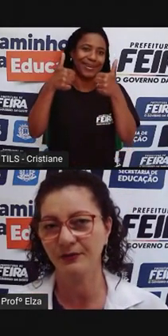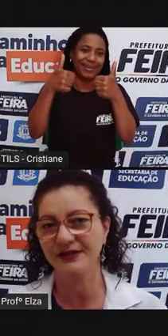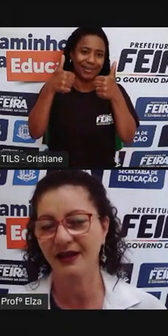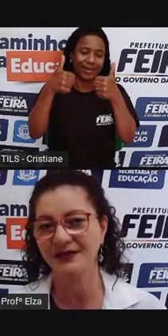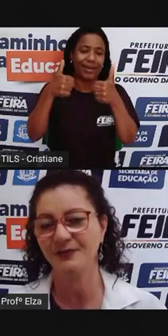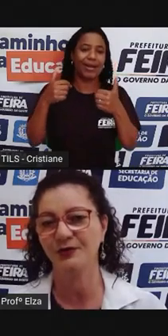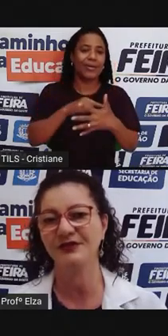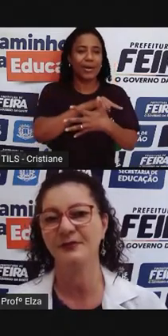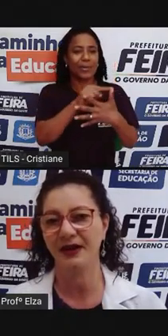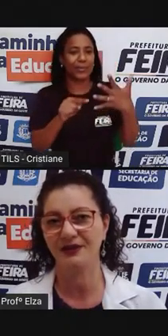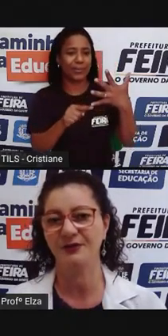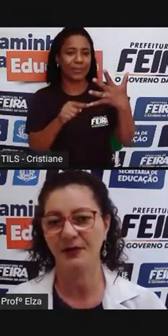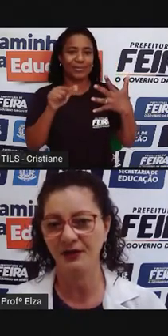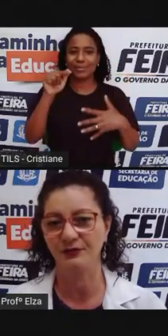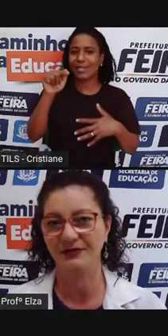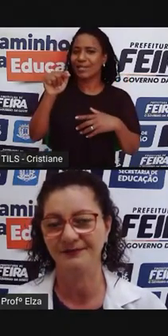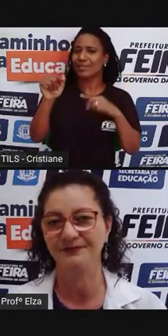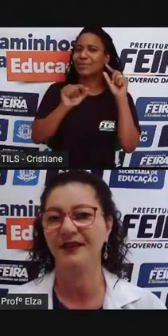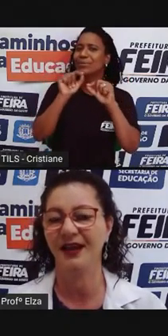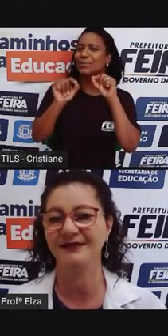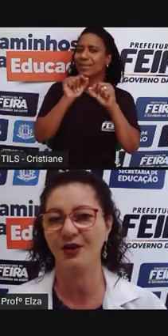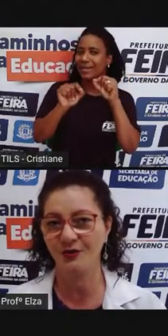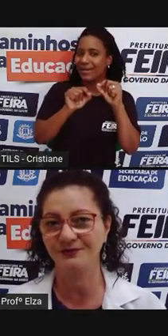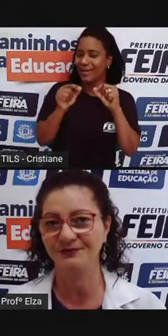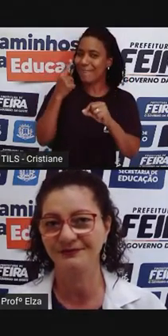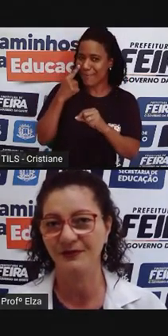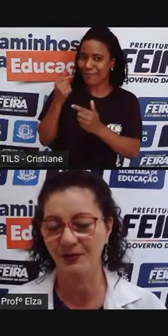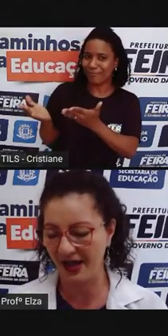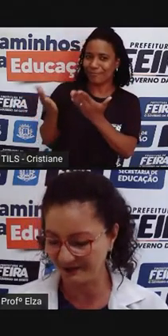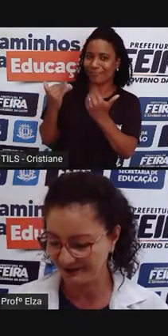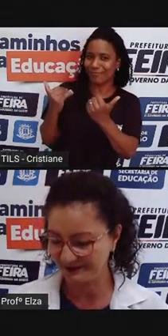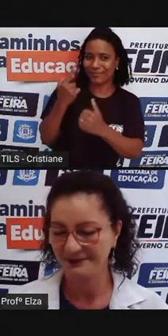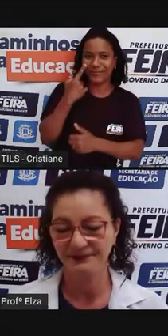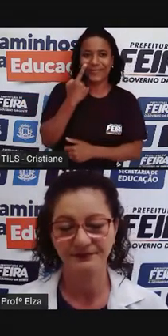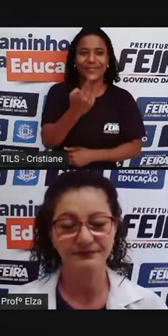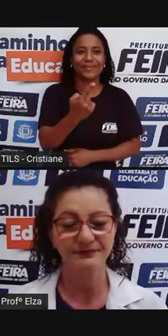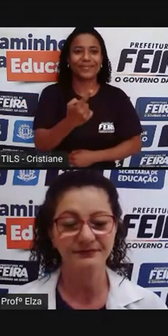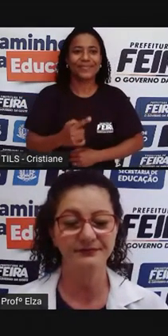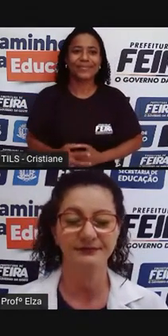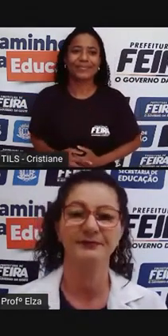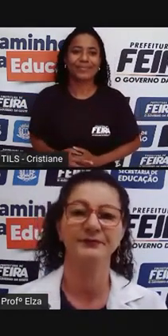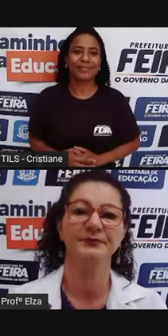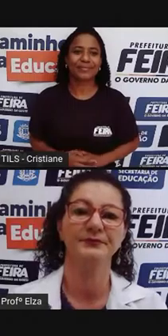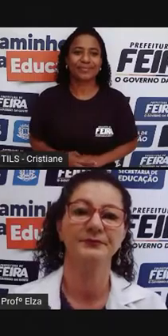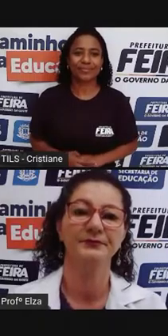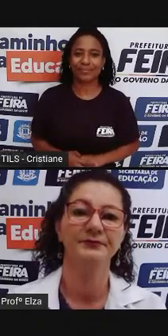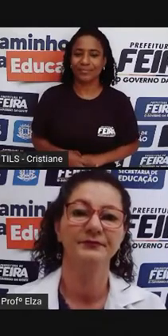agora buscar respostas para esta pergunta. Let's go! Vamos lá?